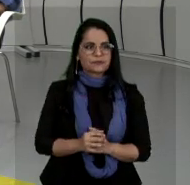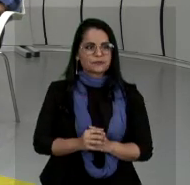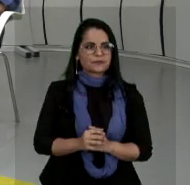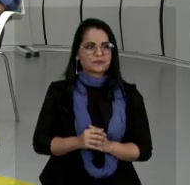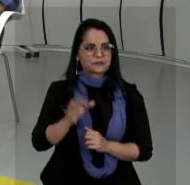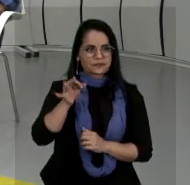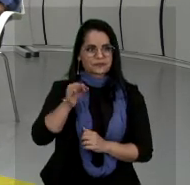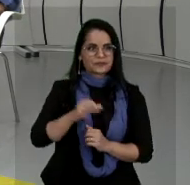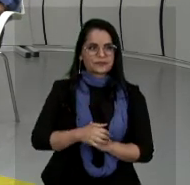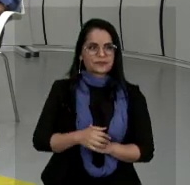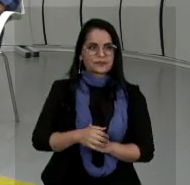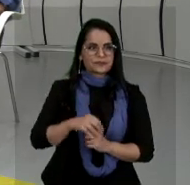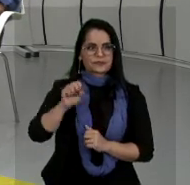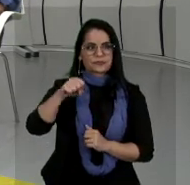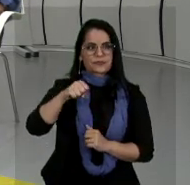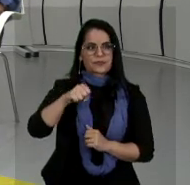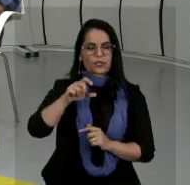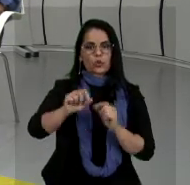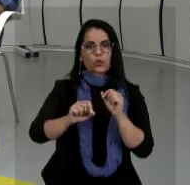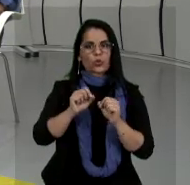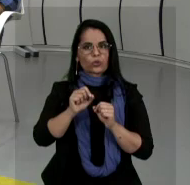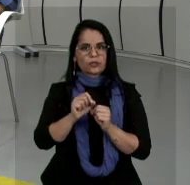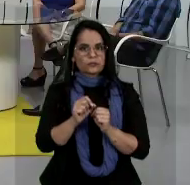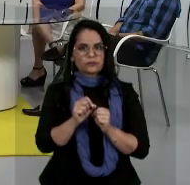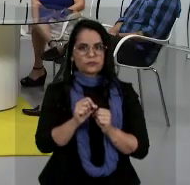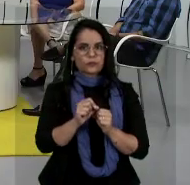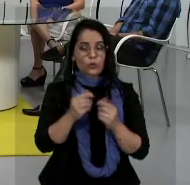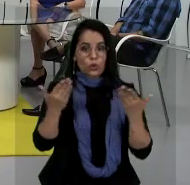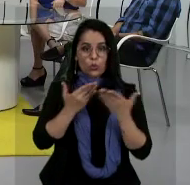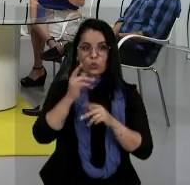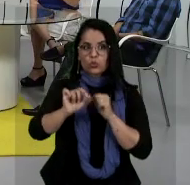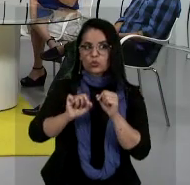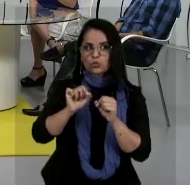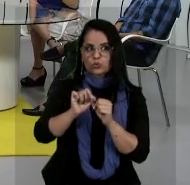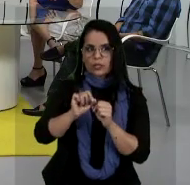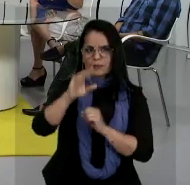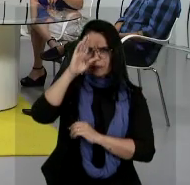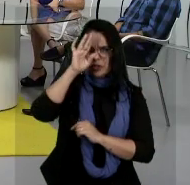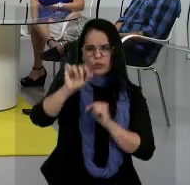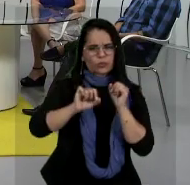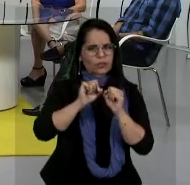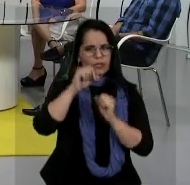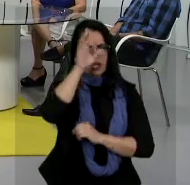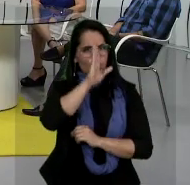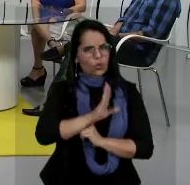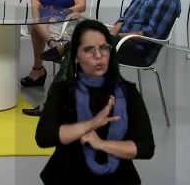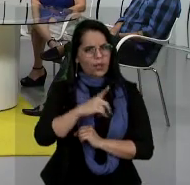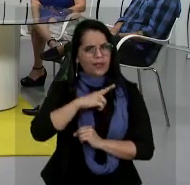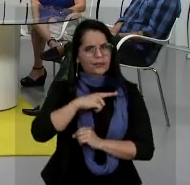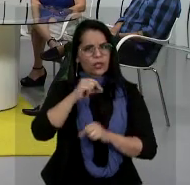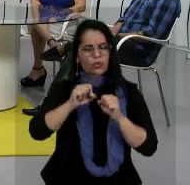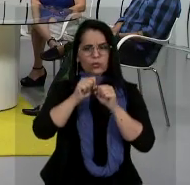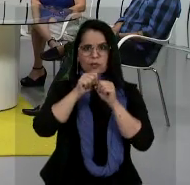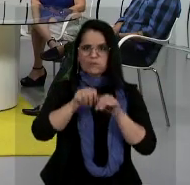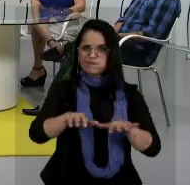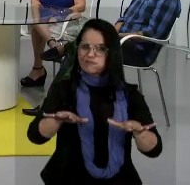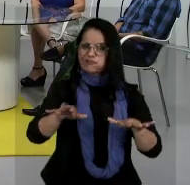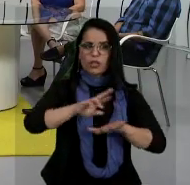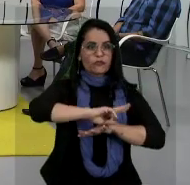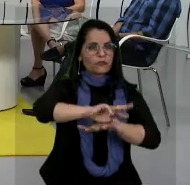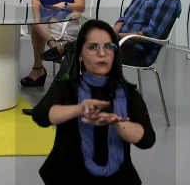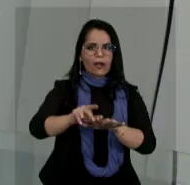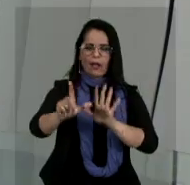é isso, Mariana? É isso sim. Hoje em dia, principalmente aqui no Brasil, a gente tem uma ampla legislação